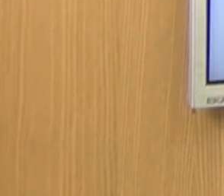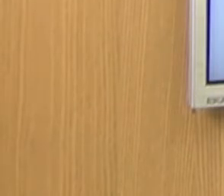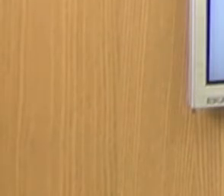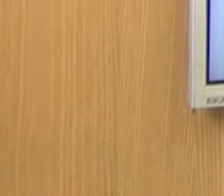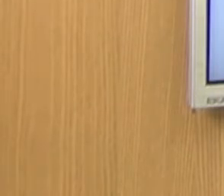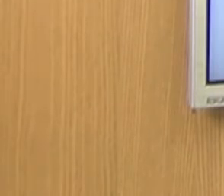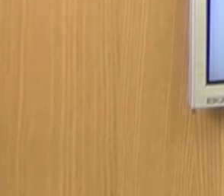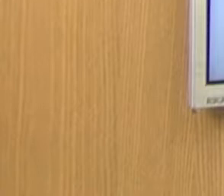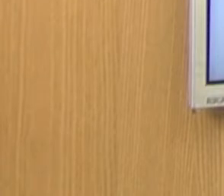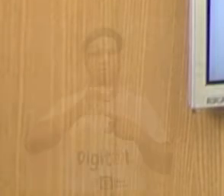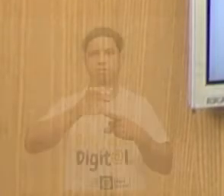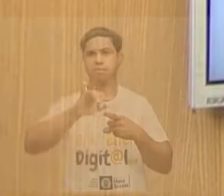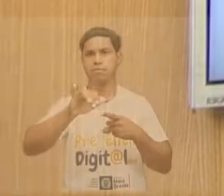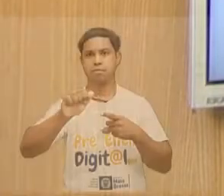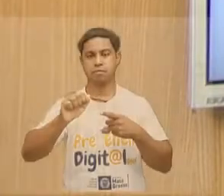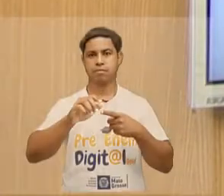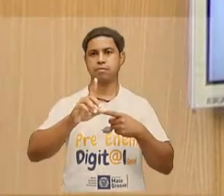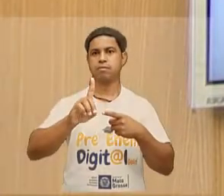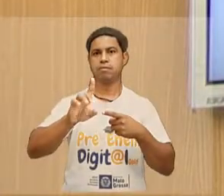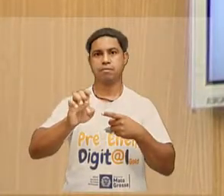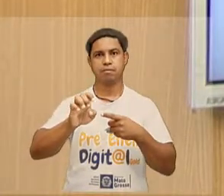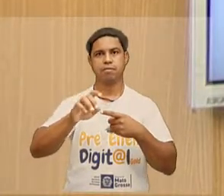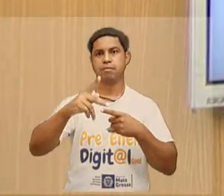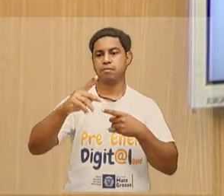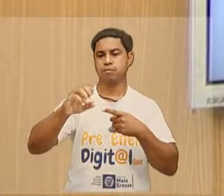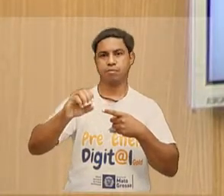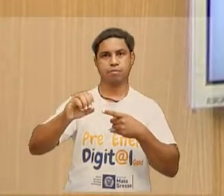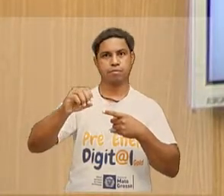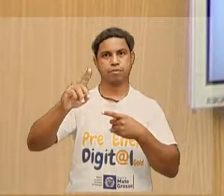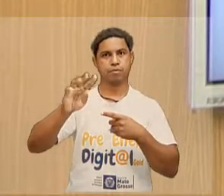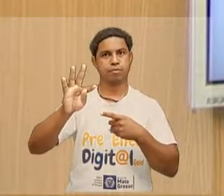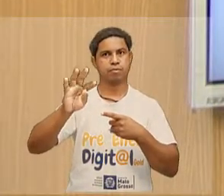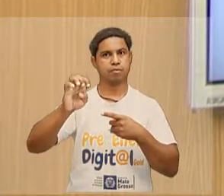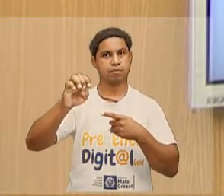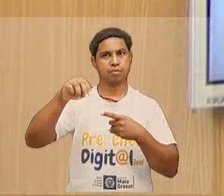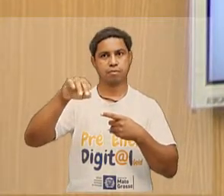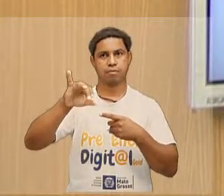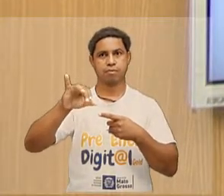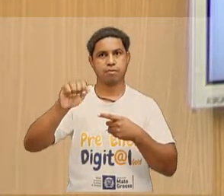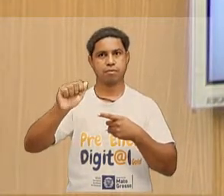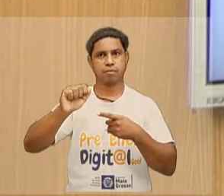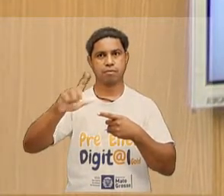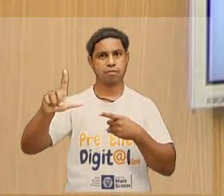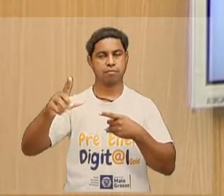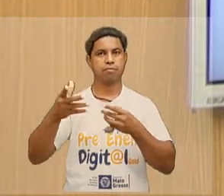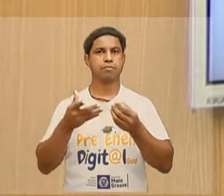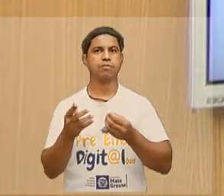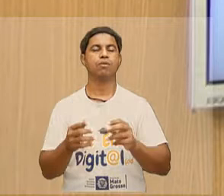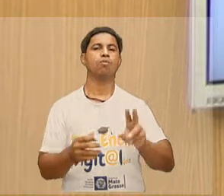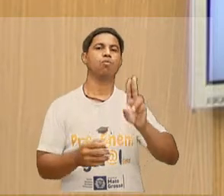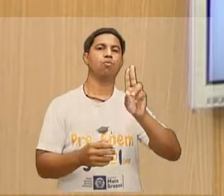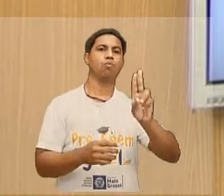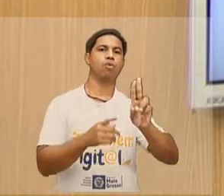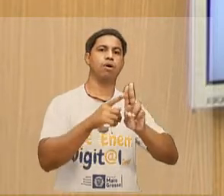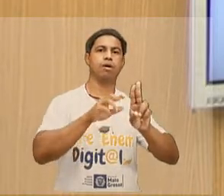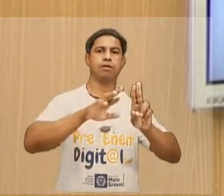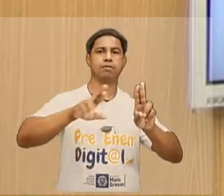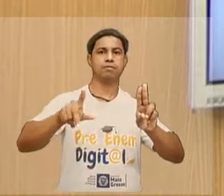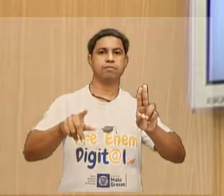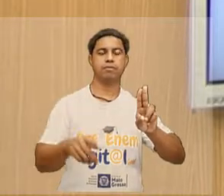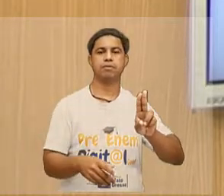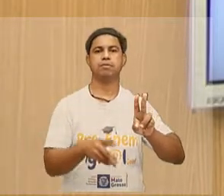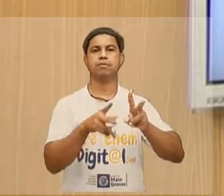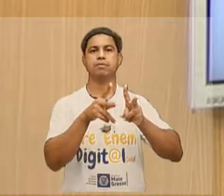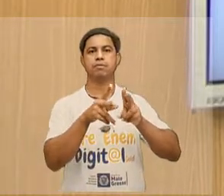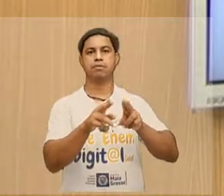a corrente elétrica de intensidade I. Então, I é a intensidade da corrente elétrica, U é a diferença de potencial, R é a